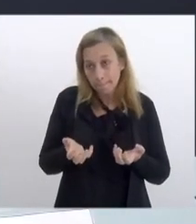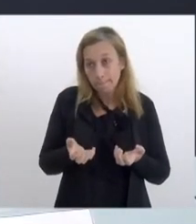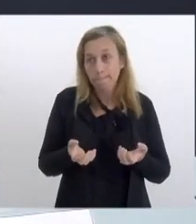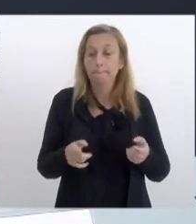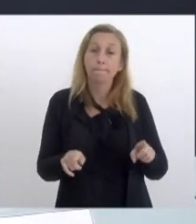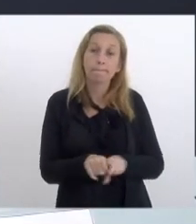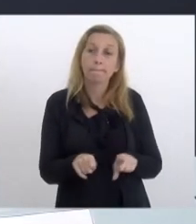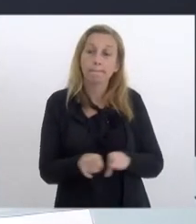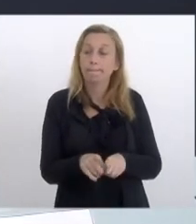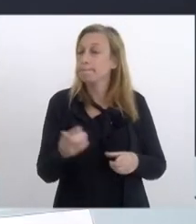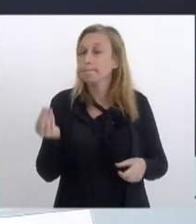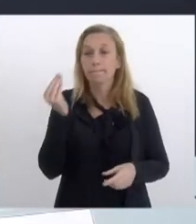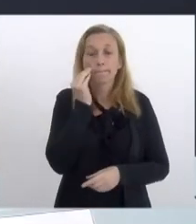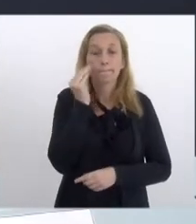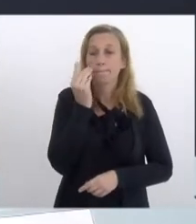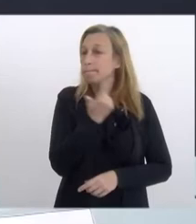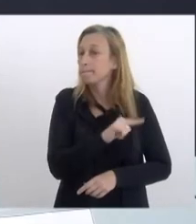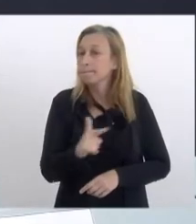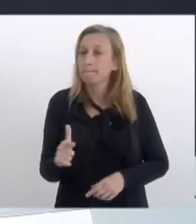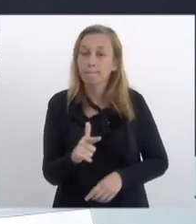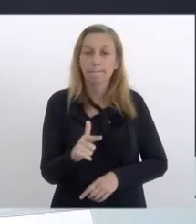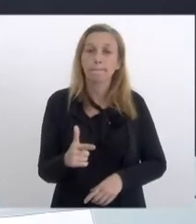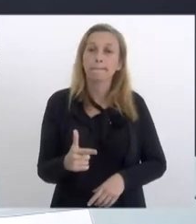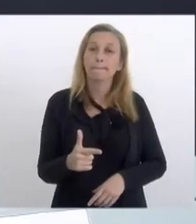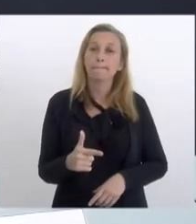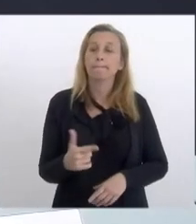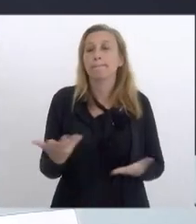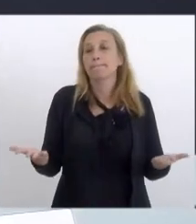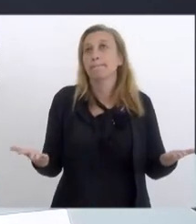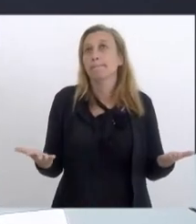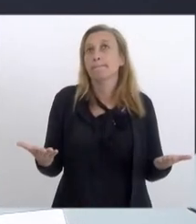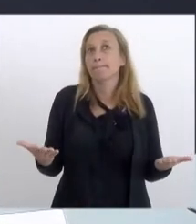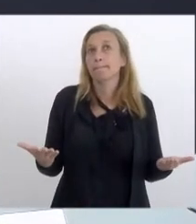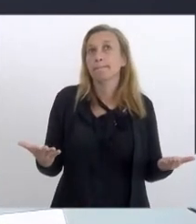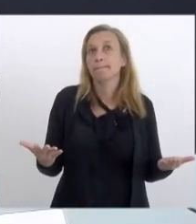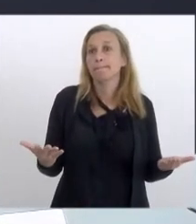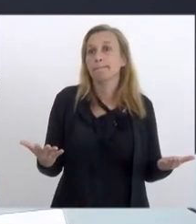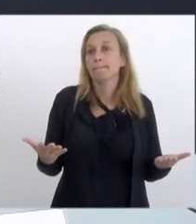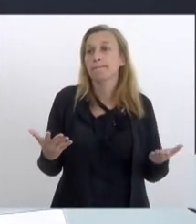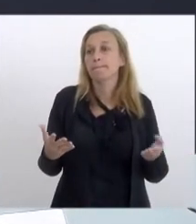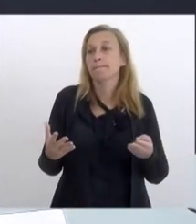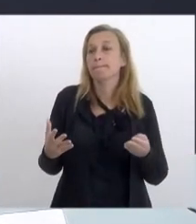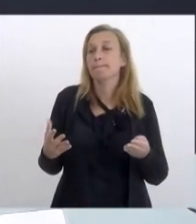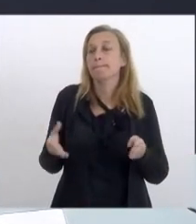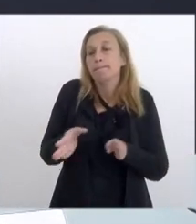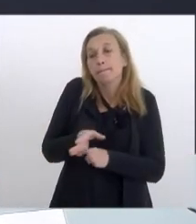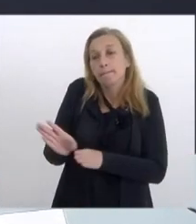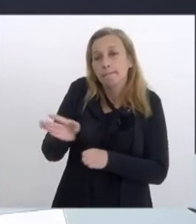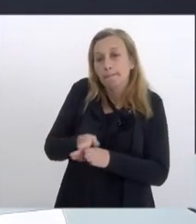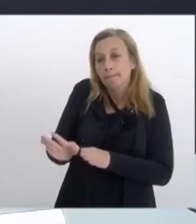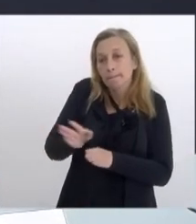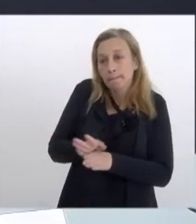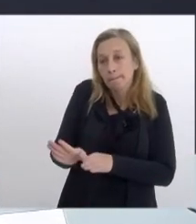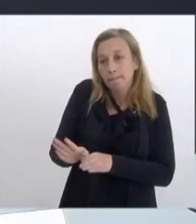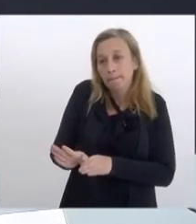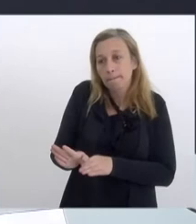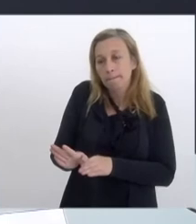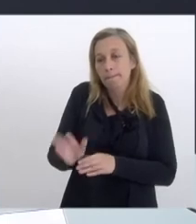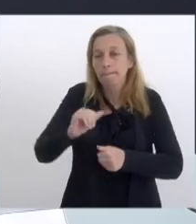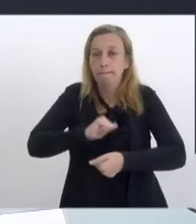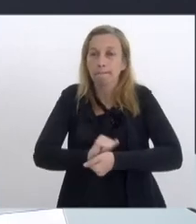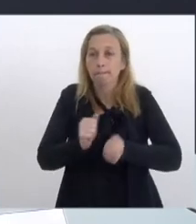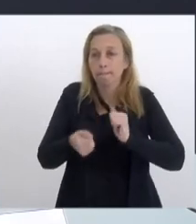também não ter a oportunidade de estar, digamos, orientada a se, digamos,